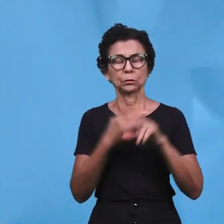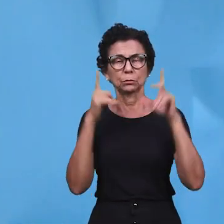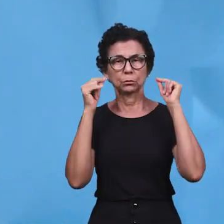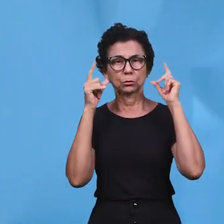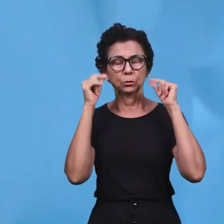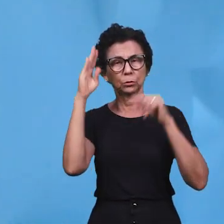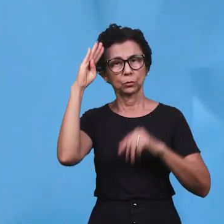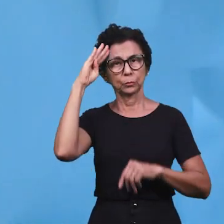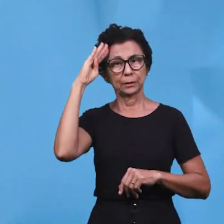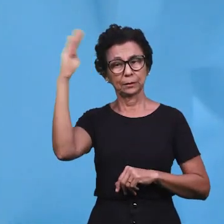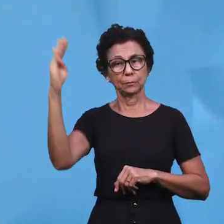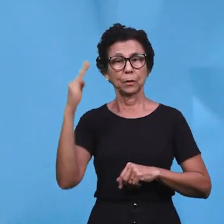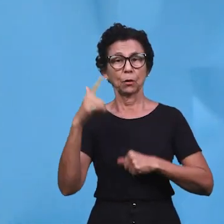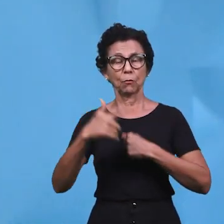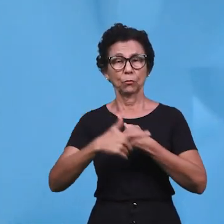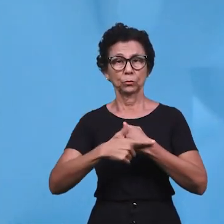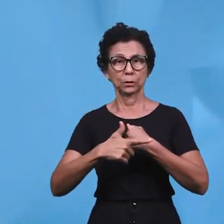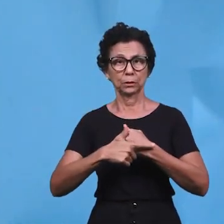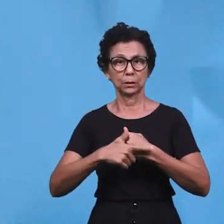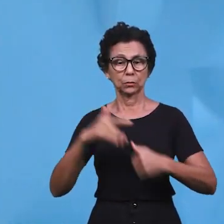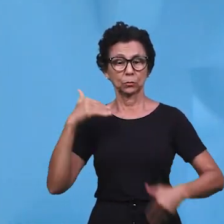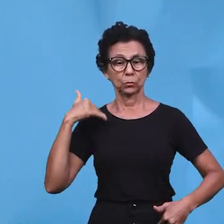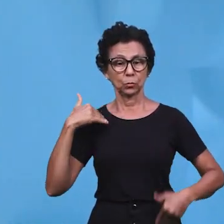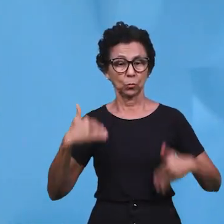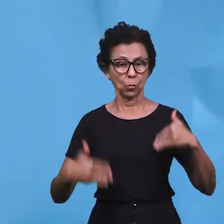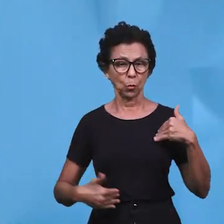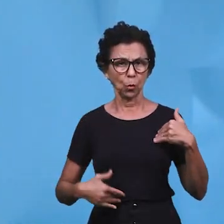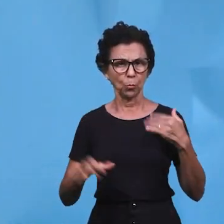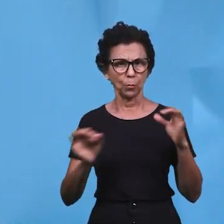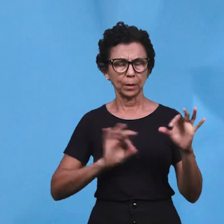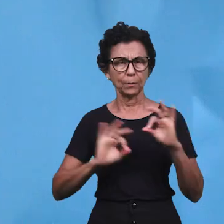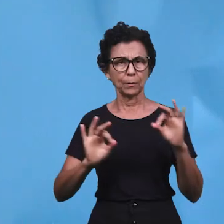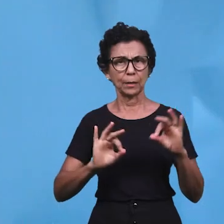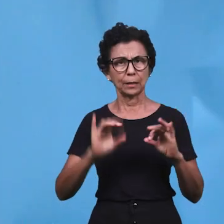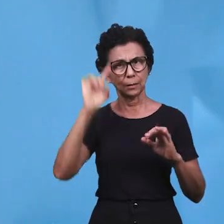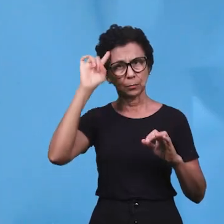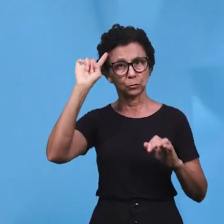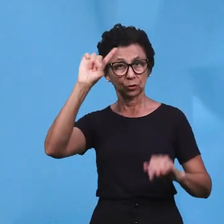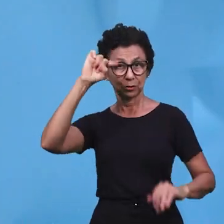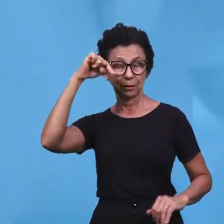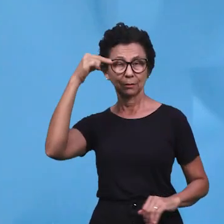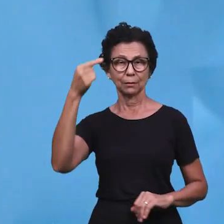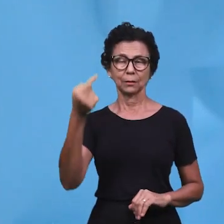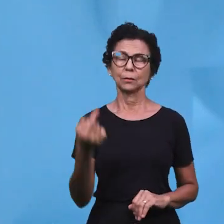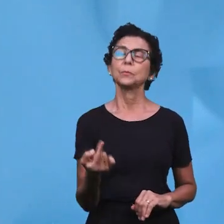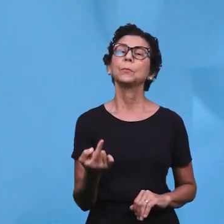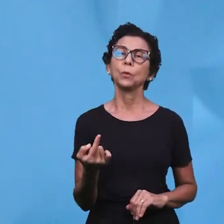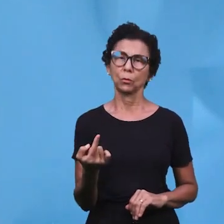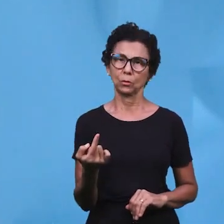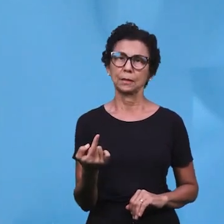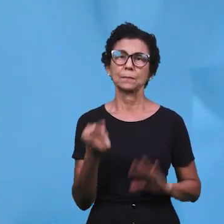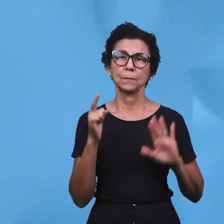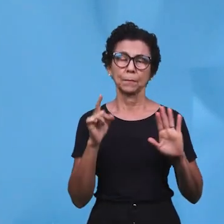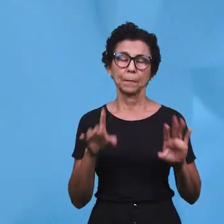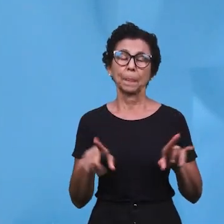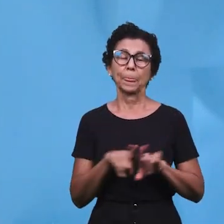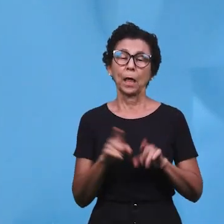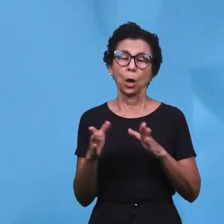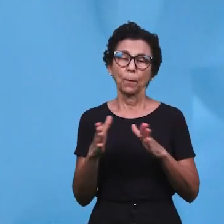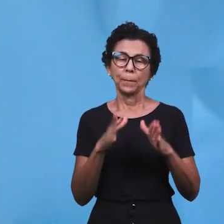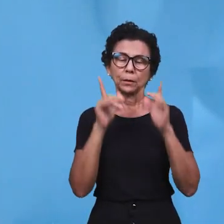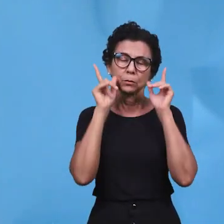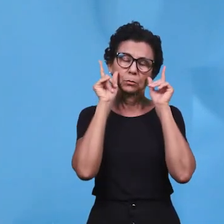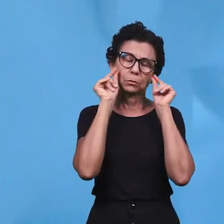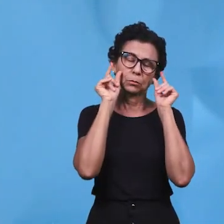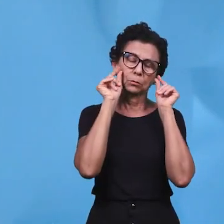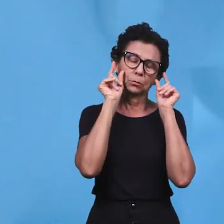principal de preparar o corpo para o próximo dia. Mas não é só isso, né? Durante o sono,